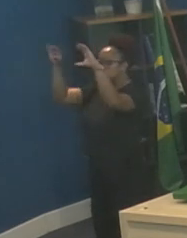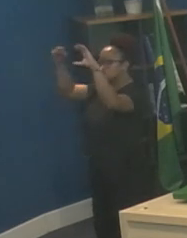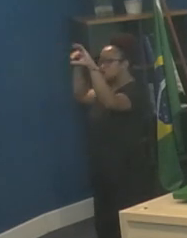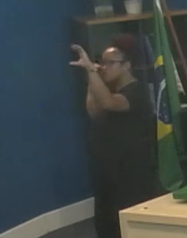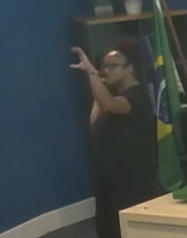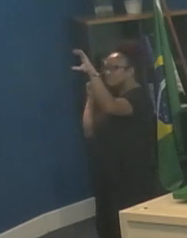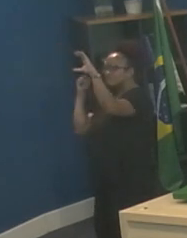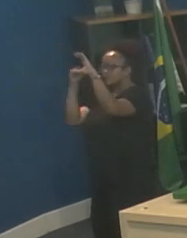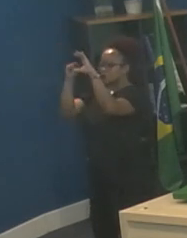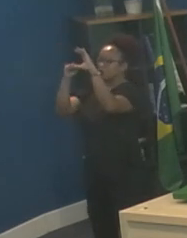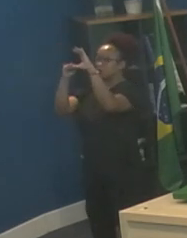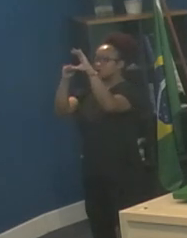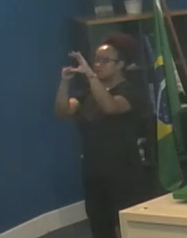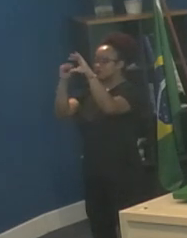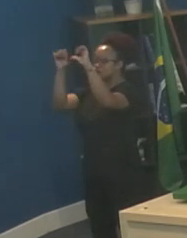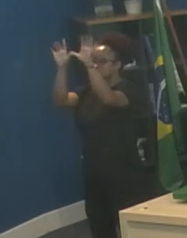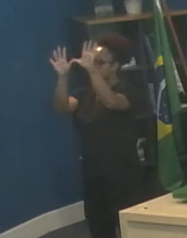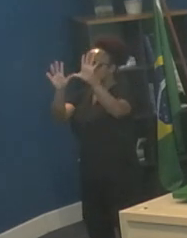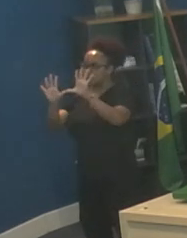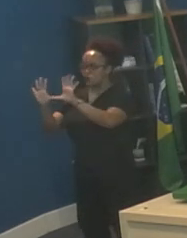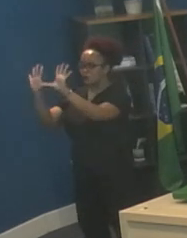céu profundo,